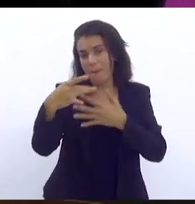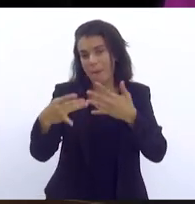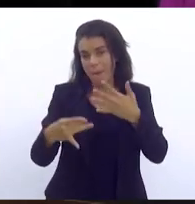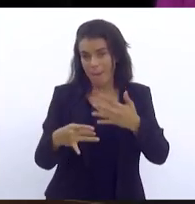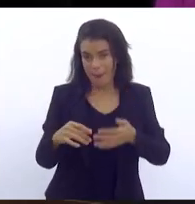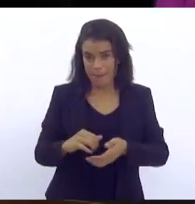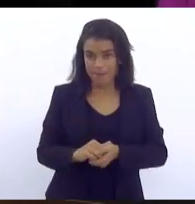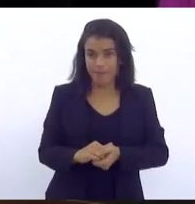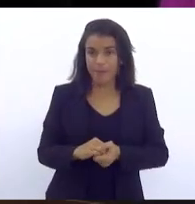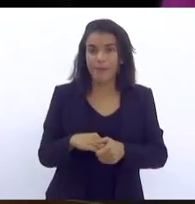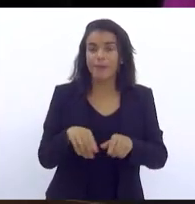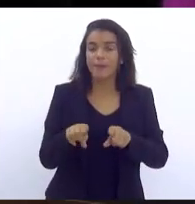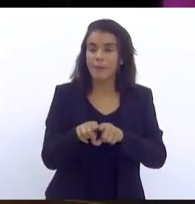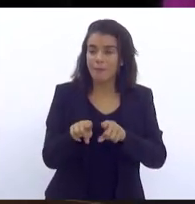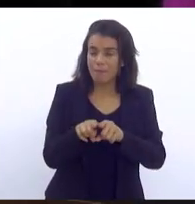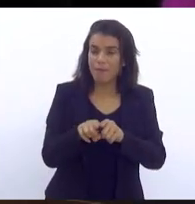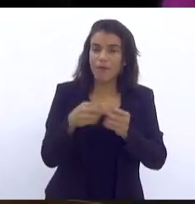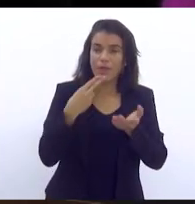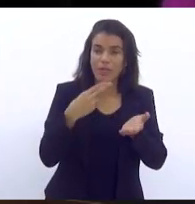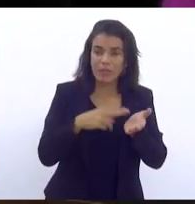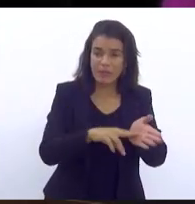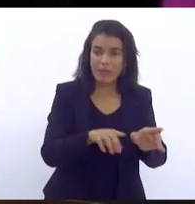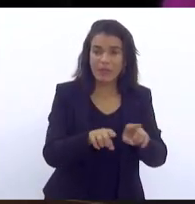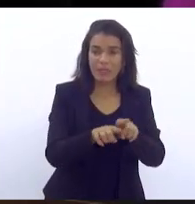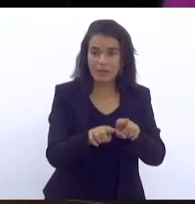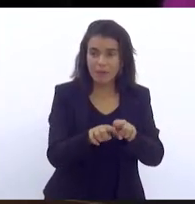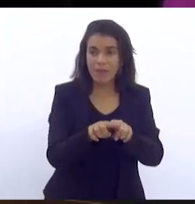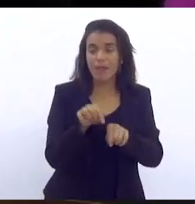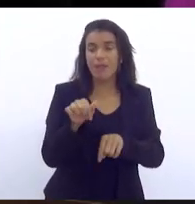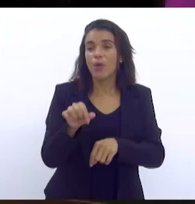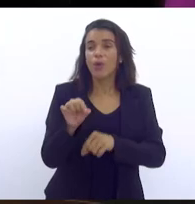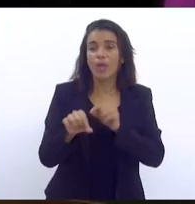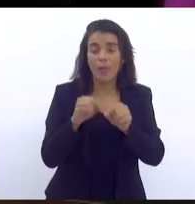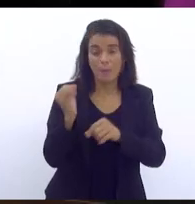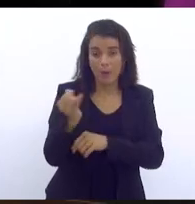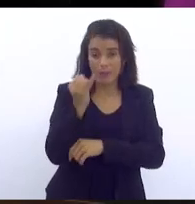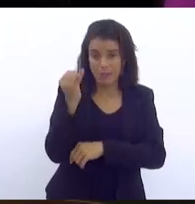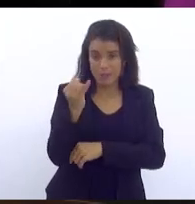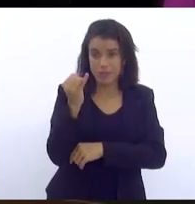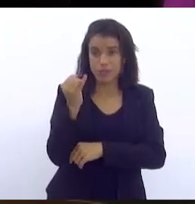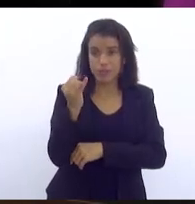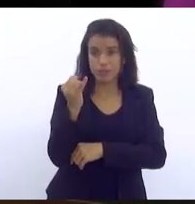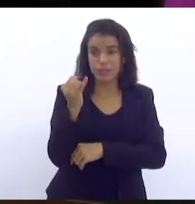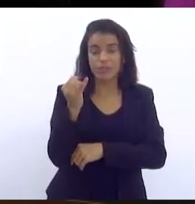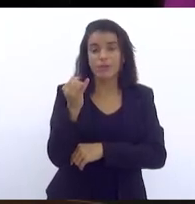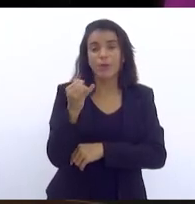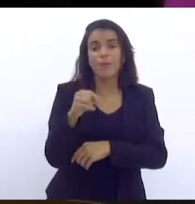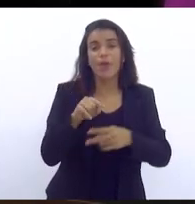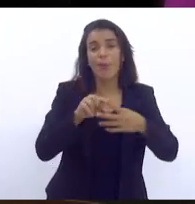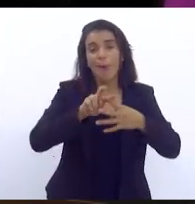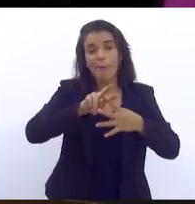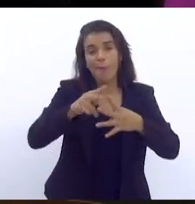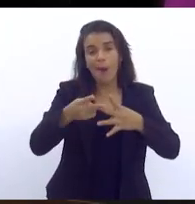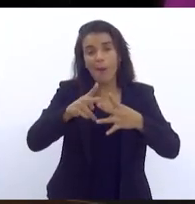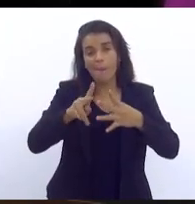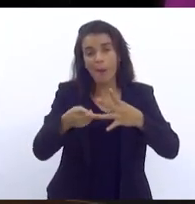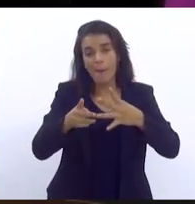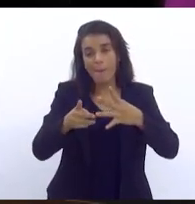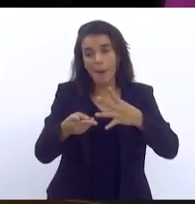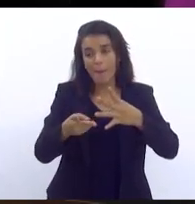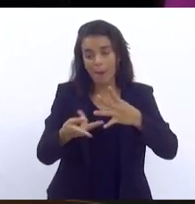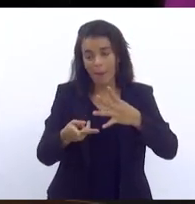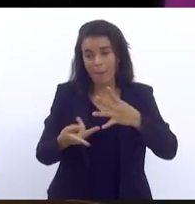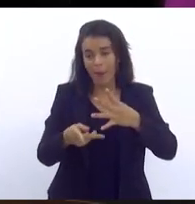eh foram entregas também concomitantes aos planos de investimentos é importante que tem uma coisa que que desencadeia e a outra acabaram de ser